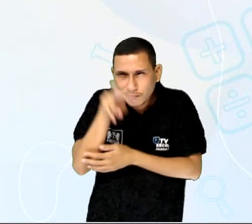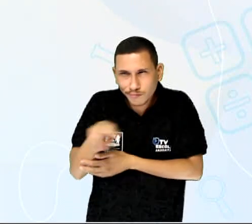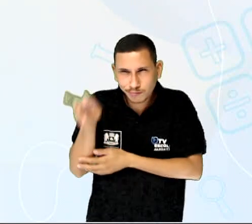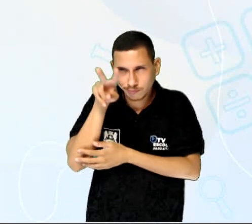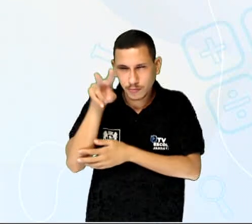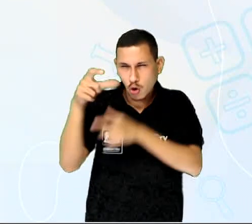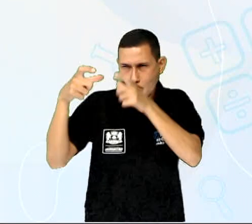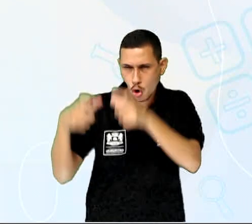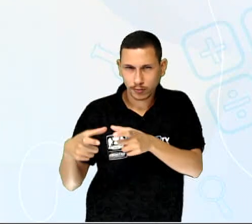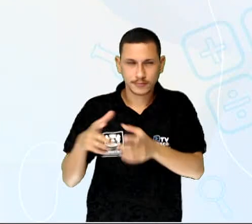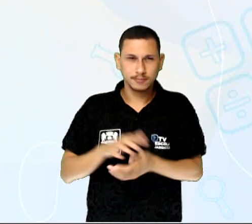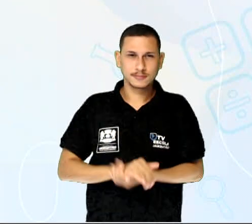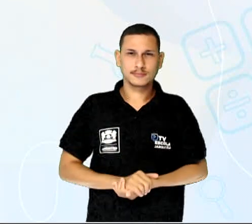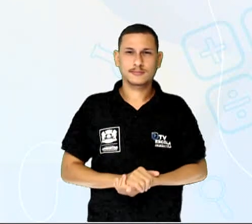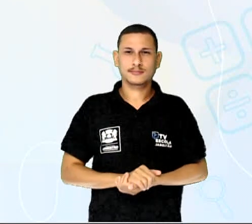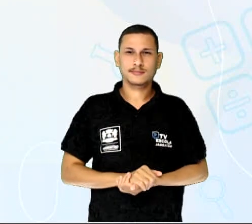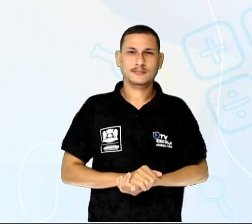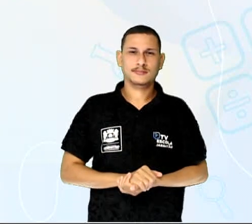nesse lugar?